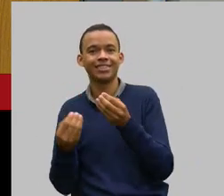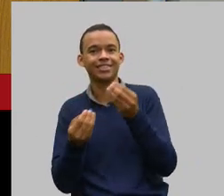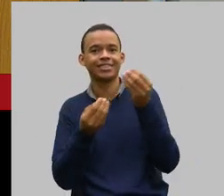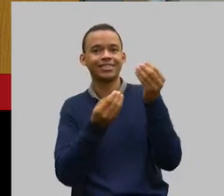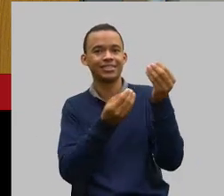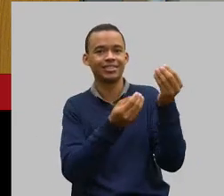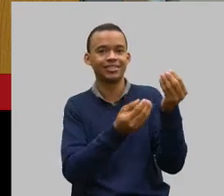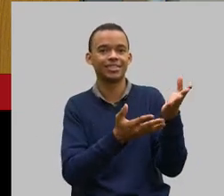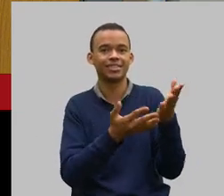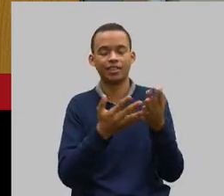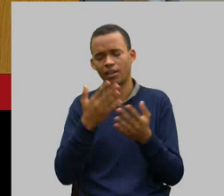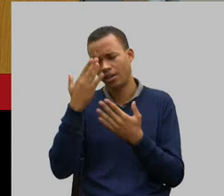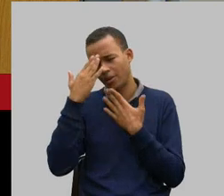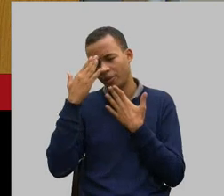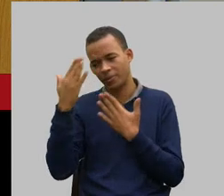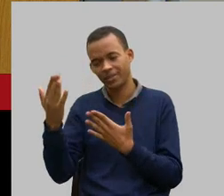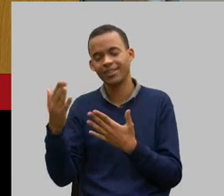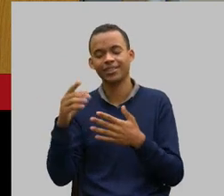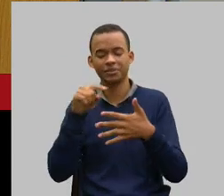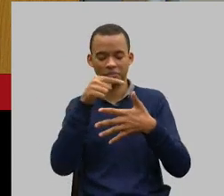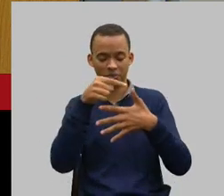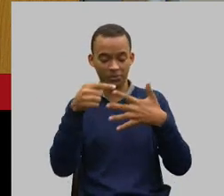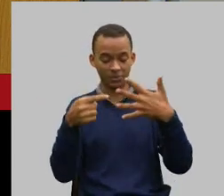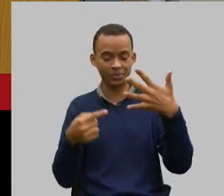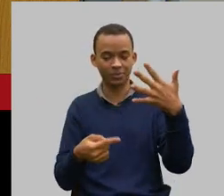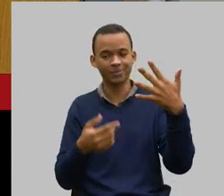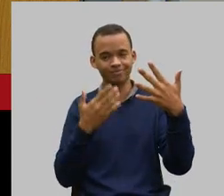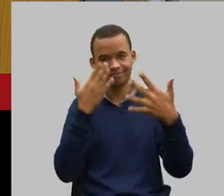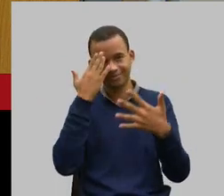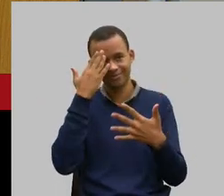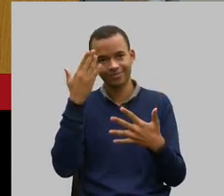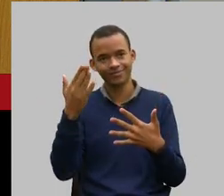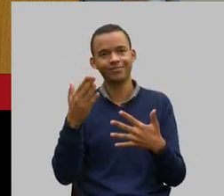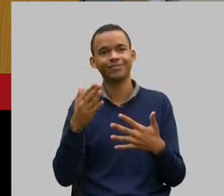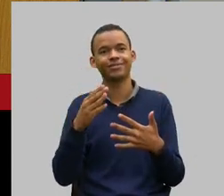ó taquigrafia letra do médico vi